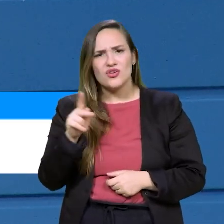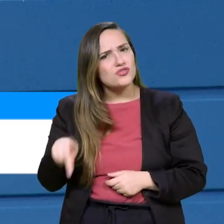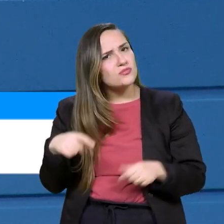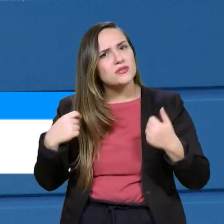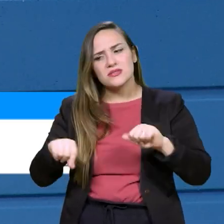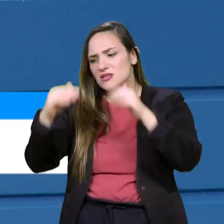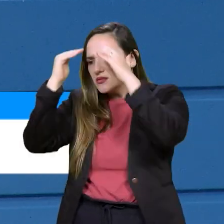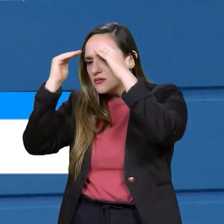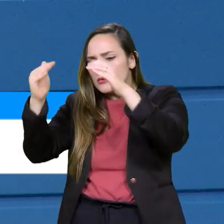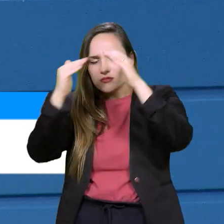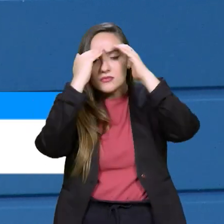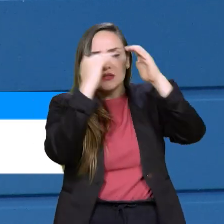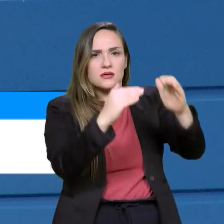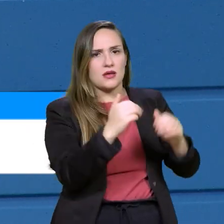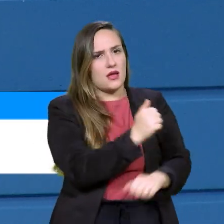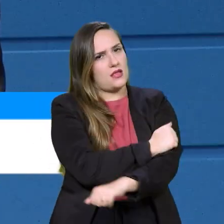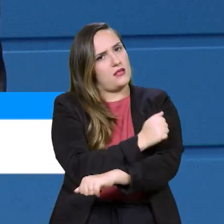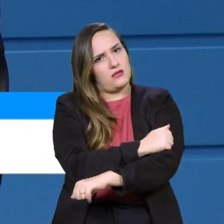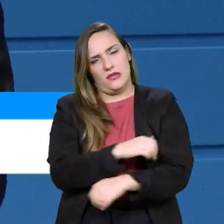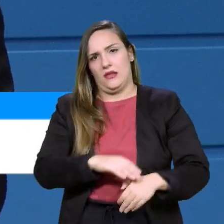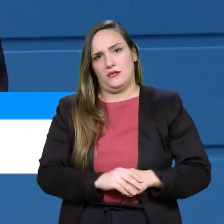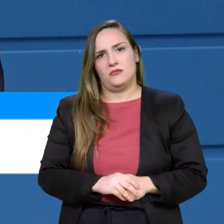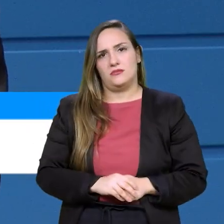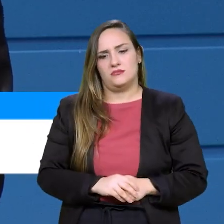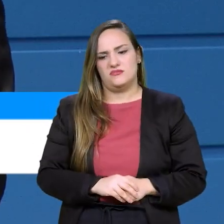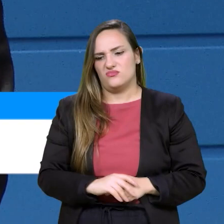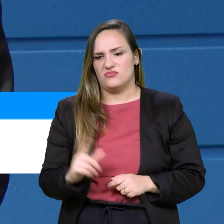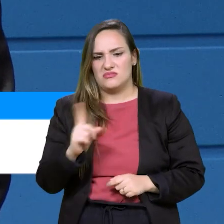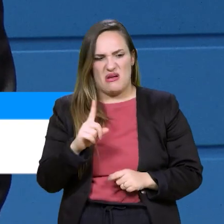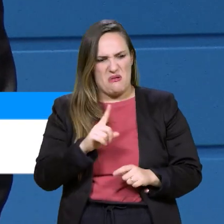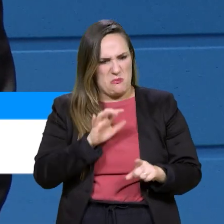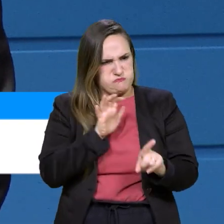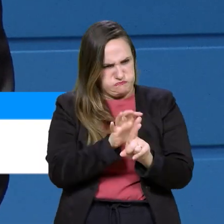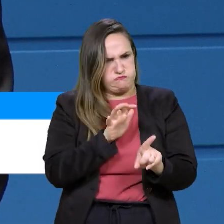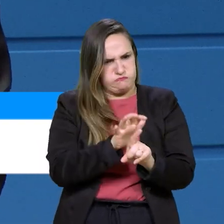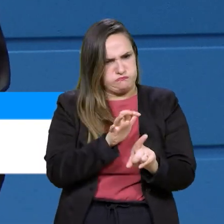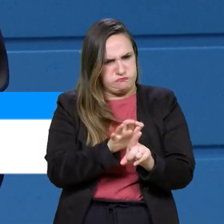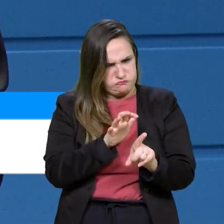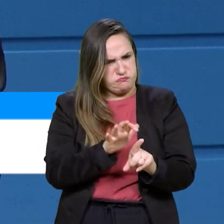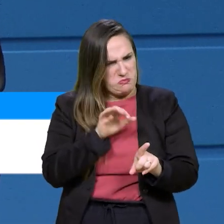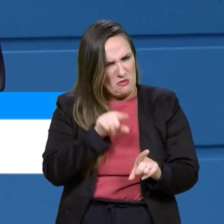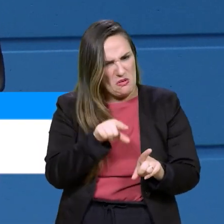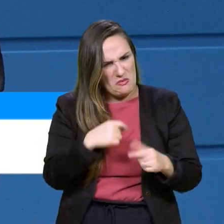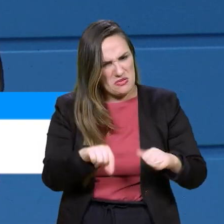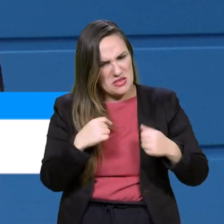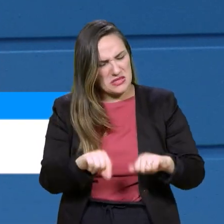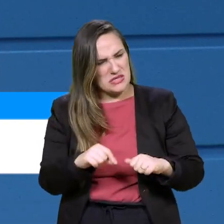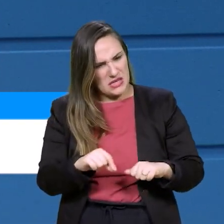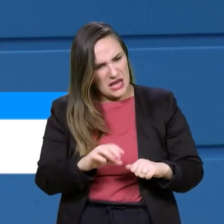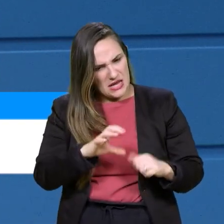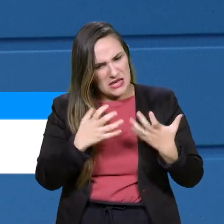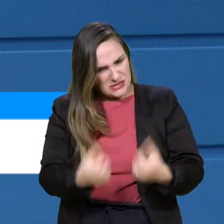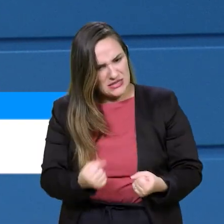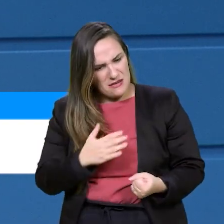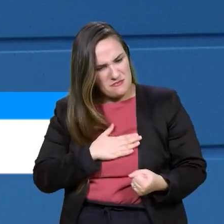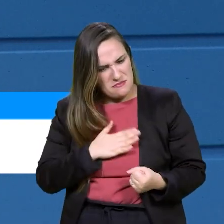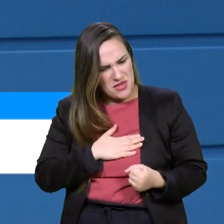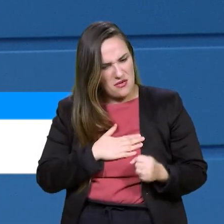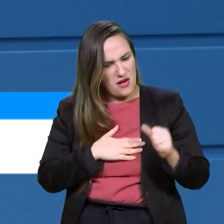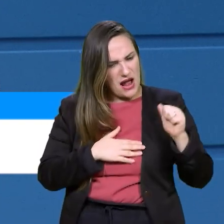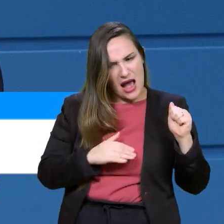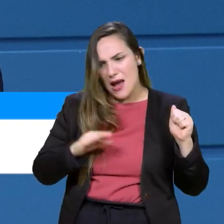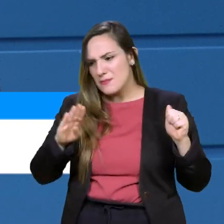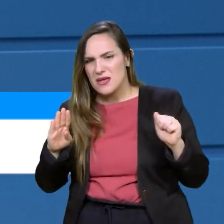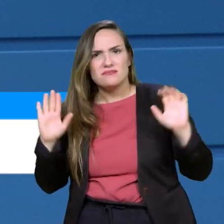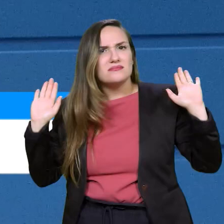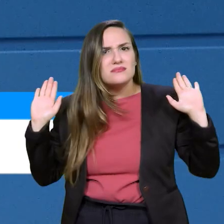mundialmente falando, deixa muito a desejar. Professor que é professor respeita o aluno. Ele não vai empurrar de cabeça, de